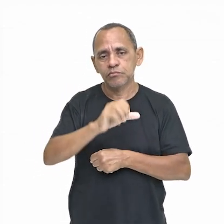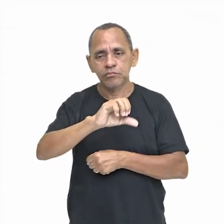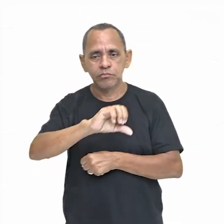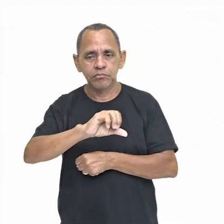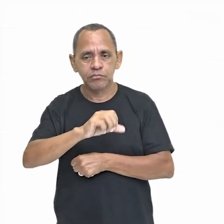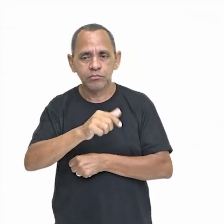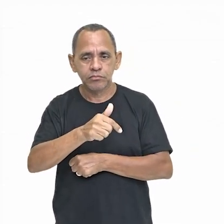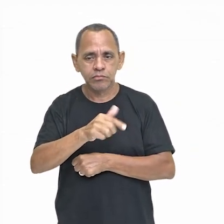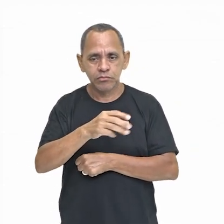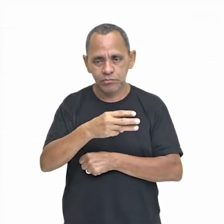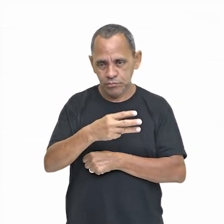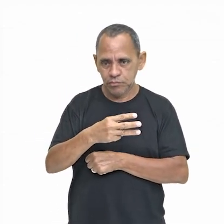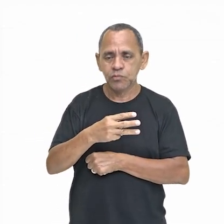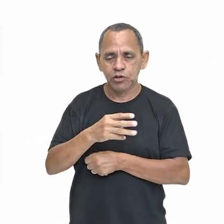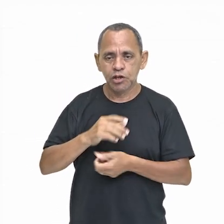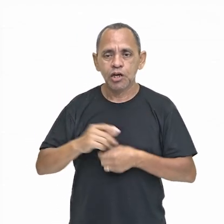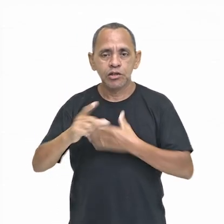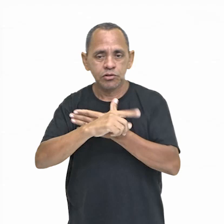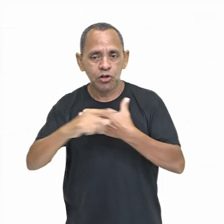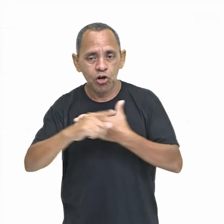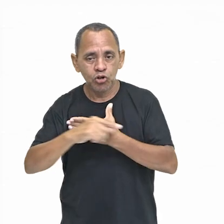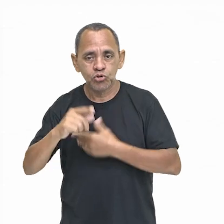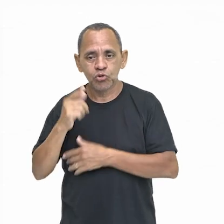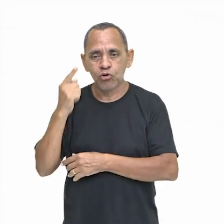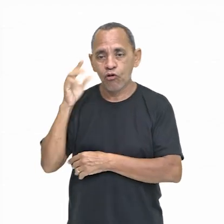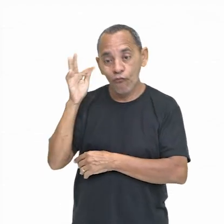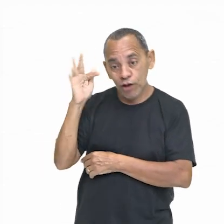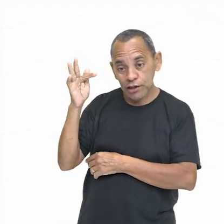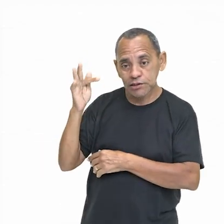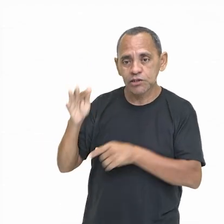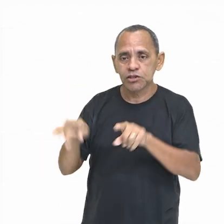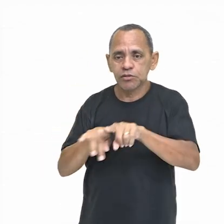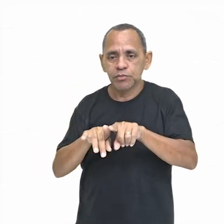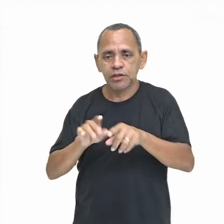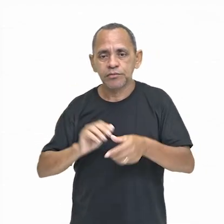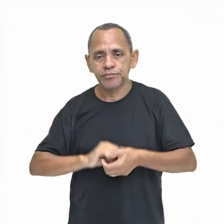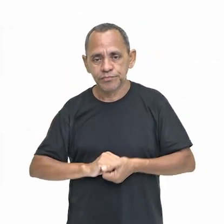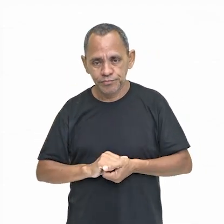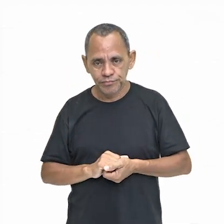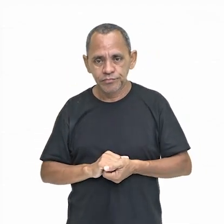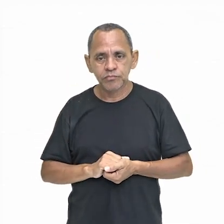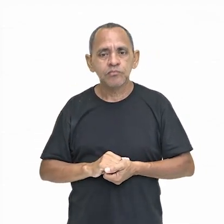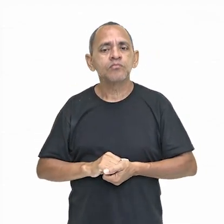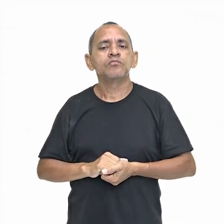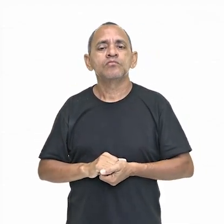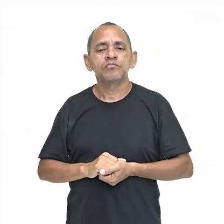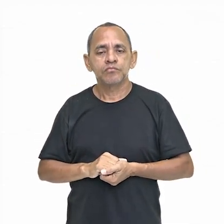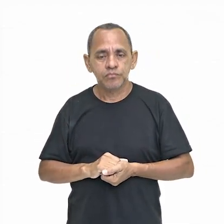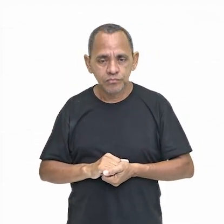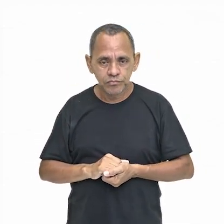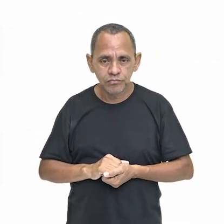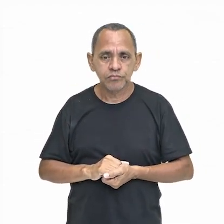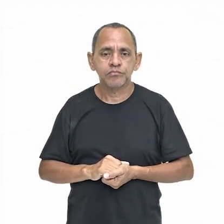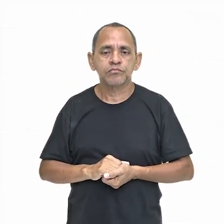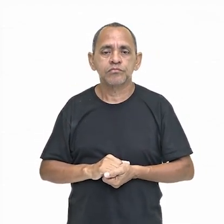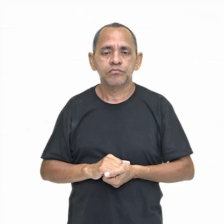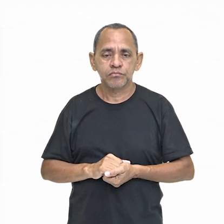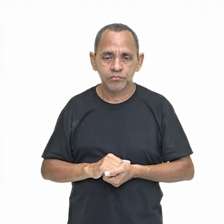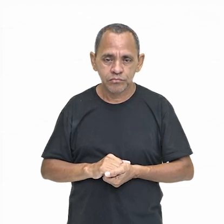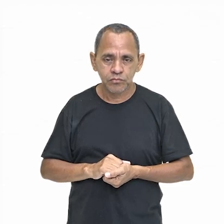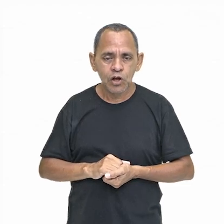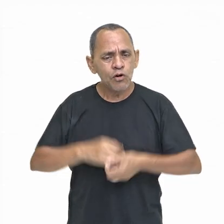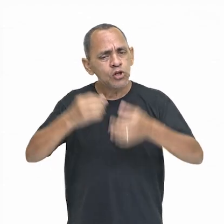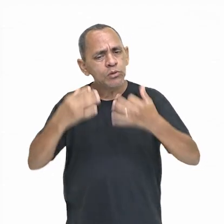do historiador francês chamado Philippe Arrier. Ele vai, então, trabalhar como que se dá esse processo